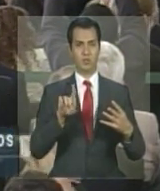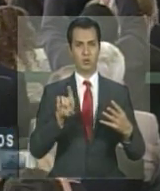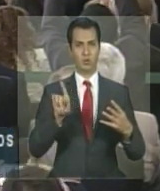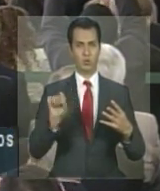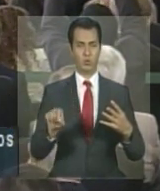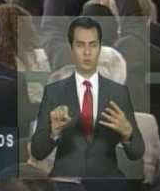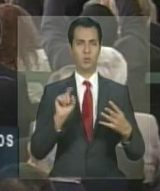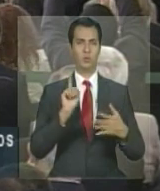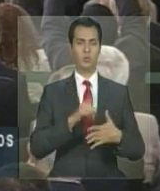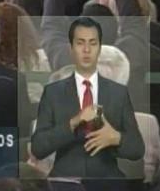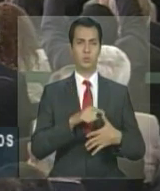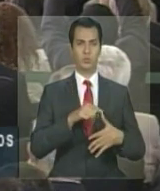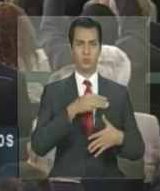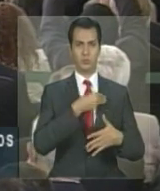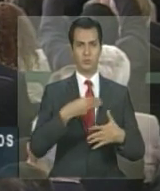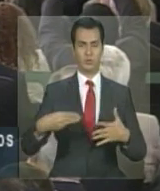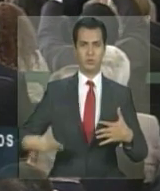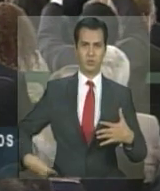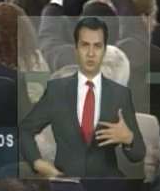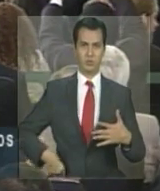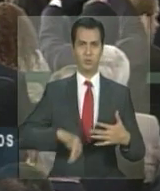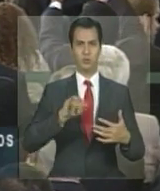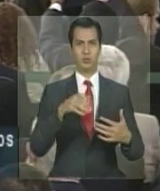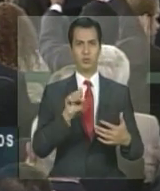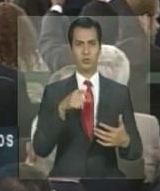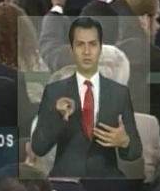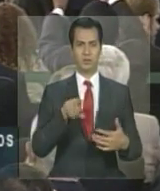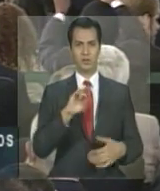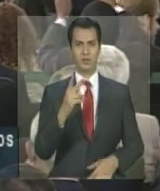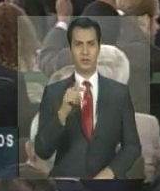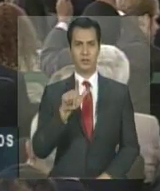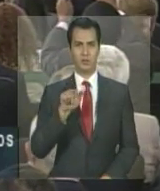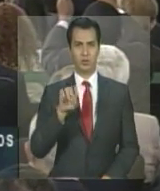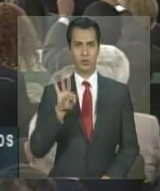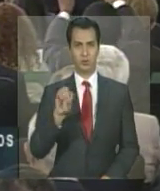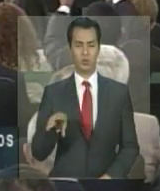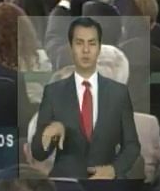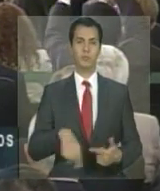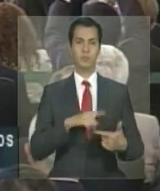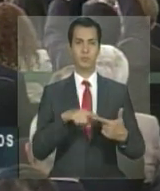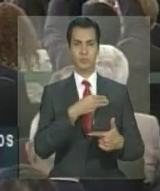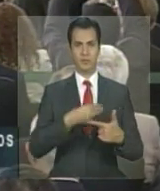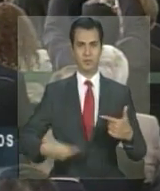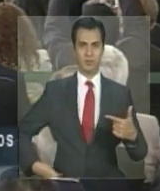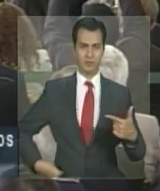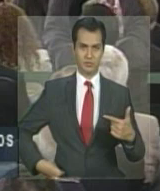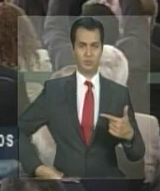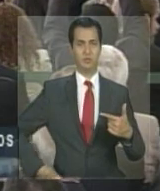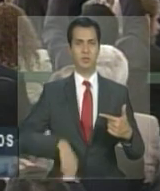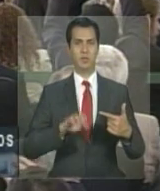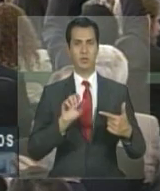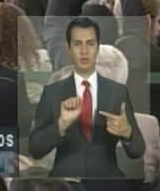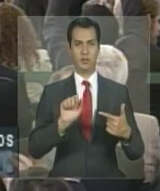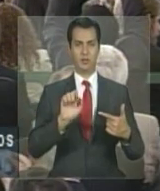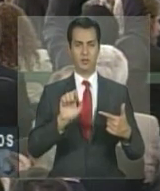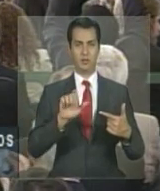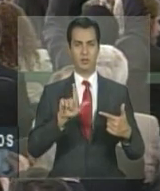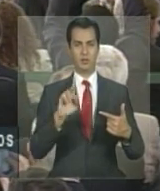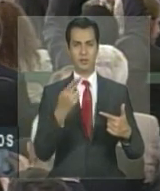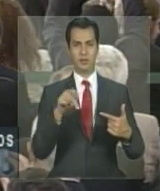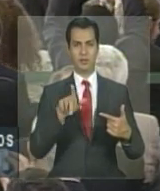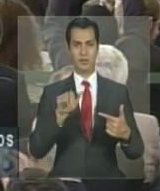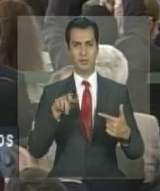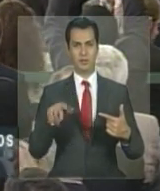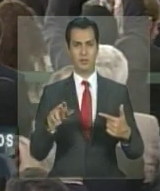o ministro do Gabinete de Segurança Institucional, José Elito Siqueira, a ministra da Secretaria de Relações Institucionais, Helena